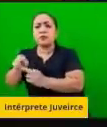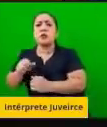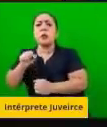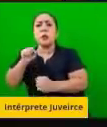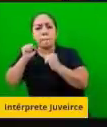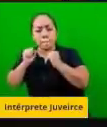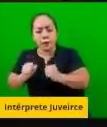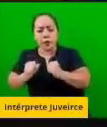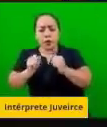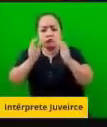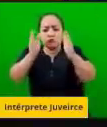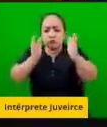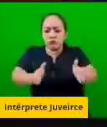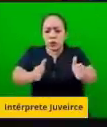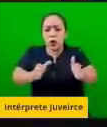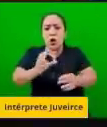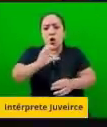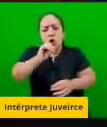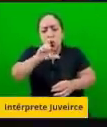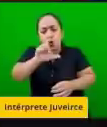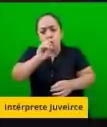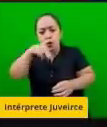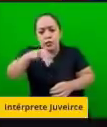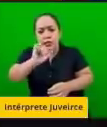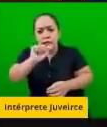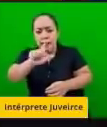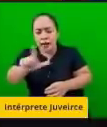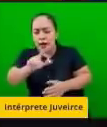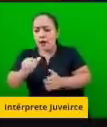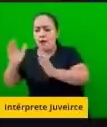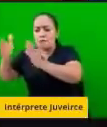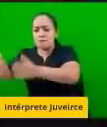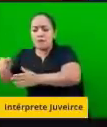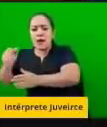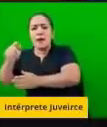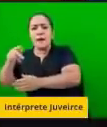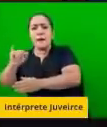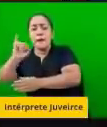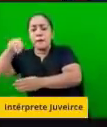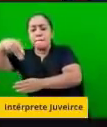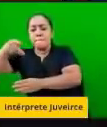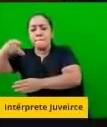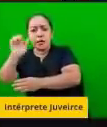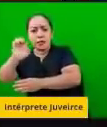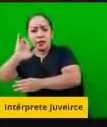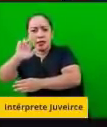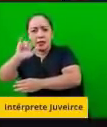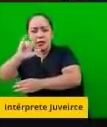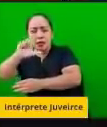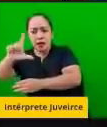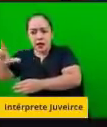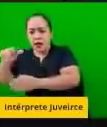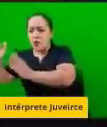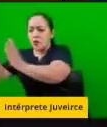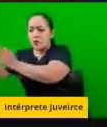colonial, no período imperial e no período republicano. Porém, eu tenho que tomar alguns